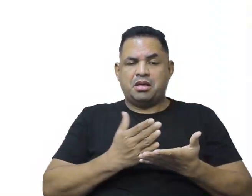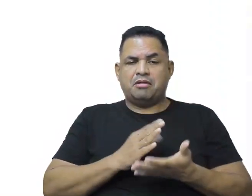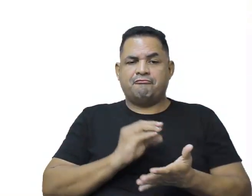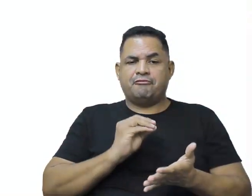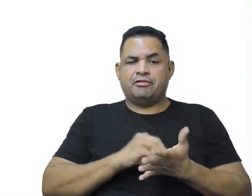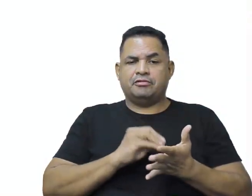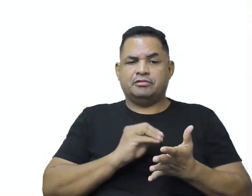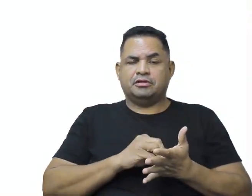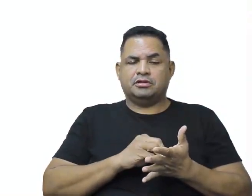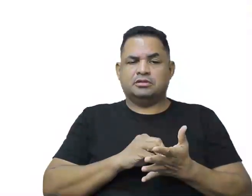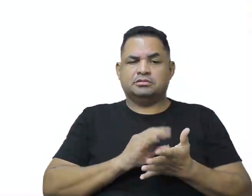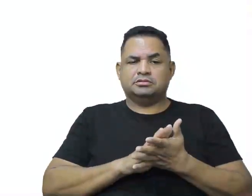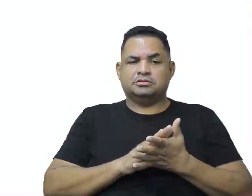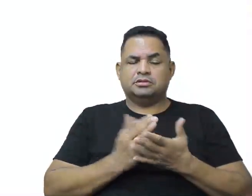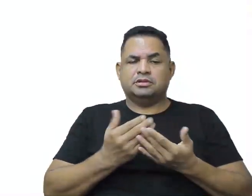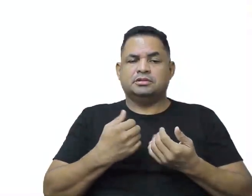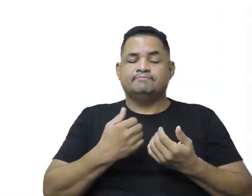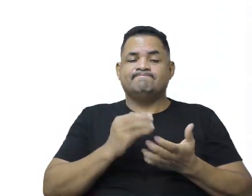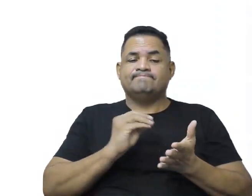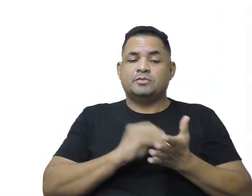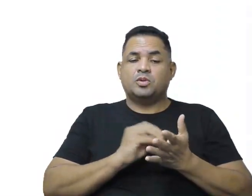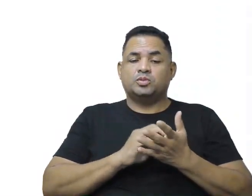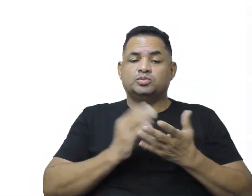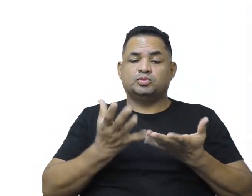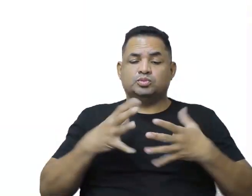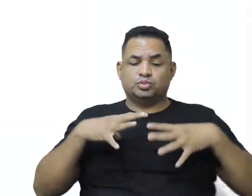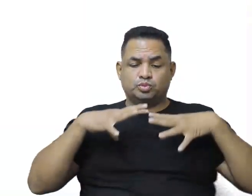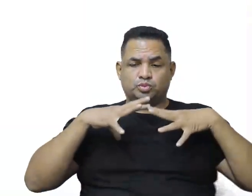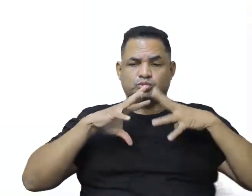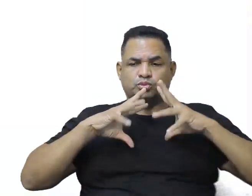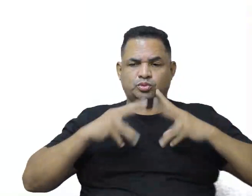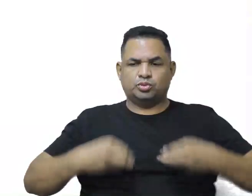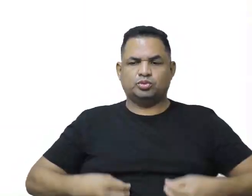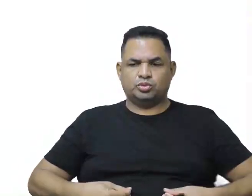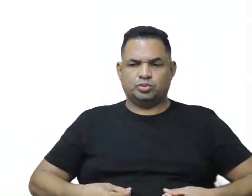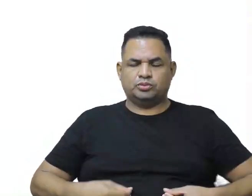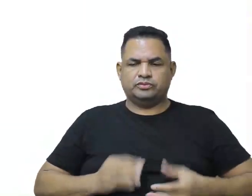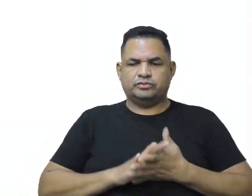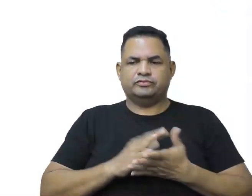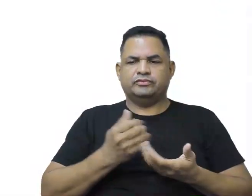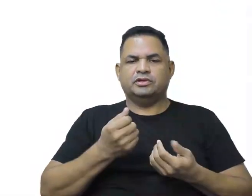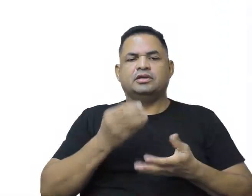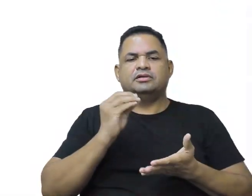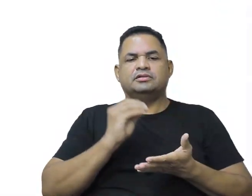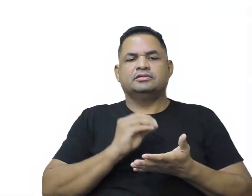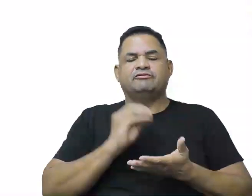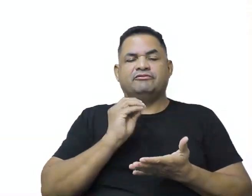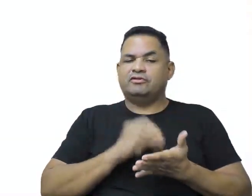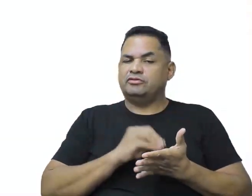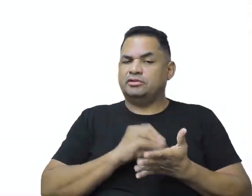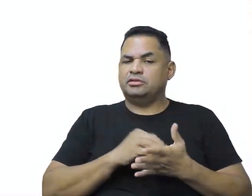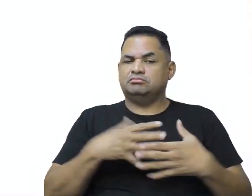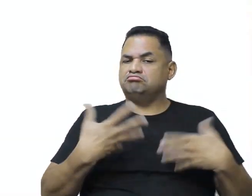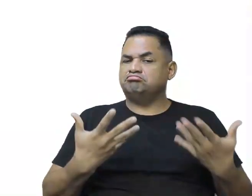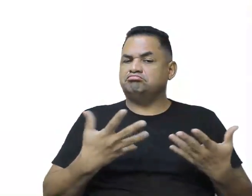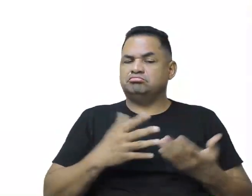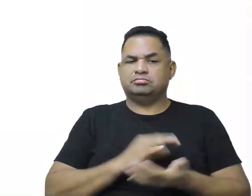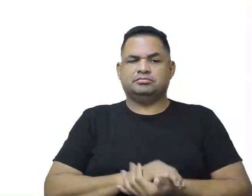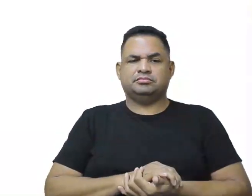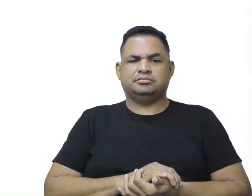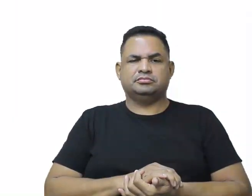tem que ser equilibrado se o sistema falhar o conjunto vai falhar o conjunto não vai dar certo né então